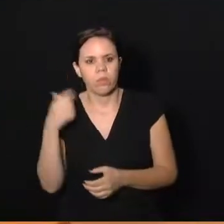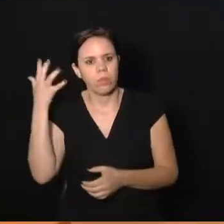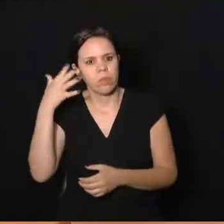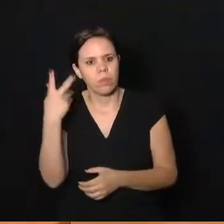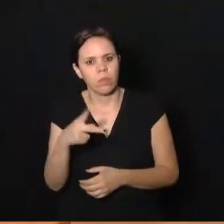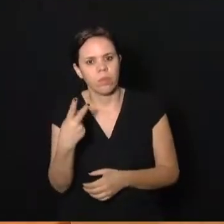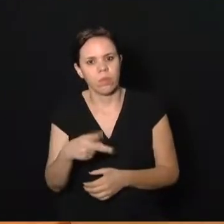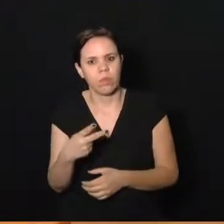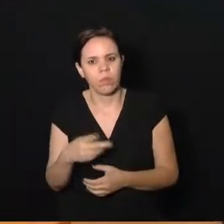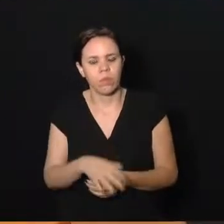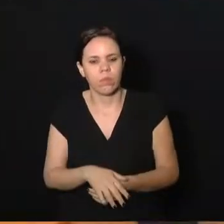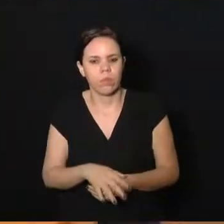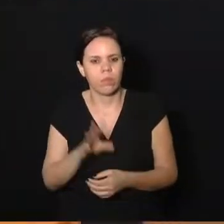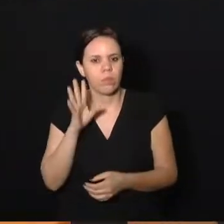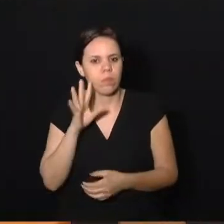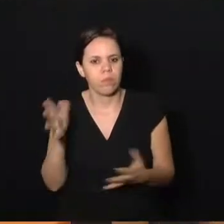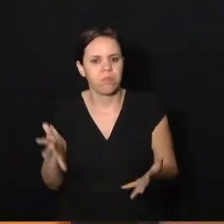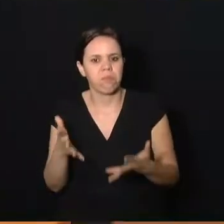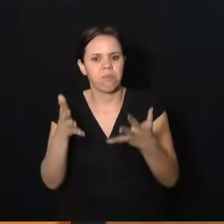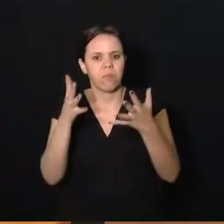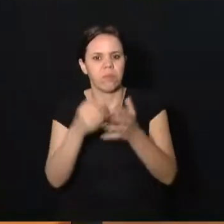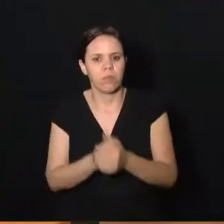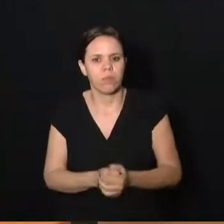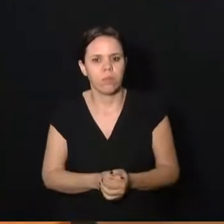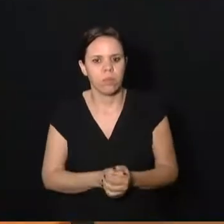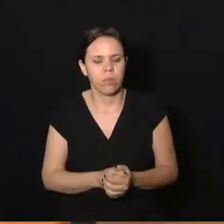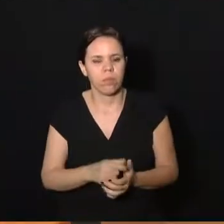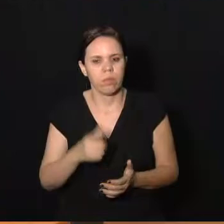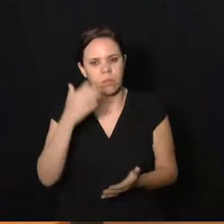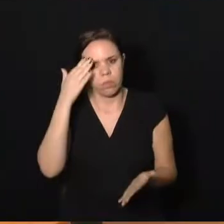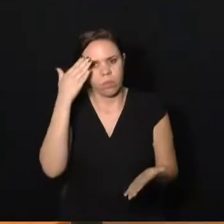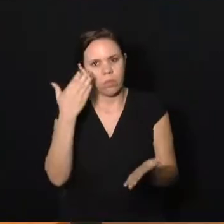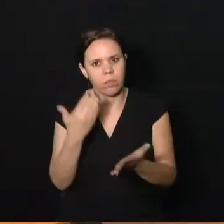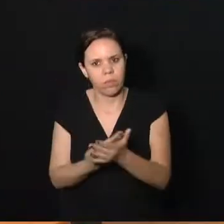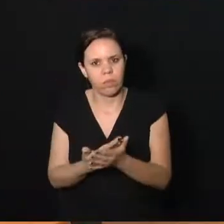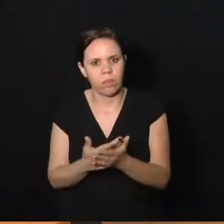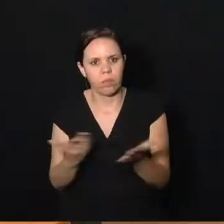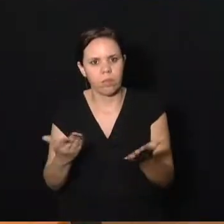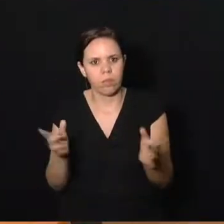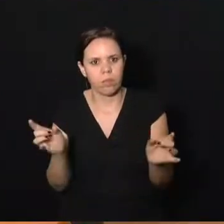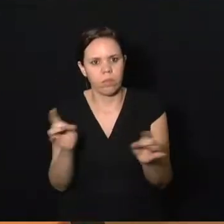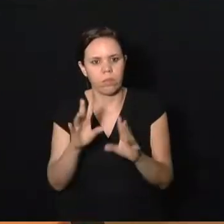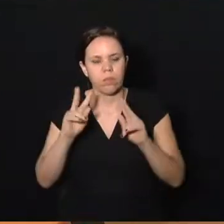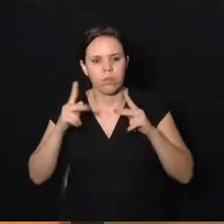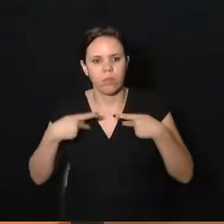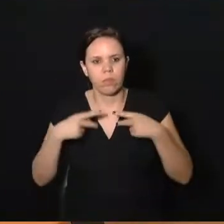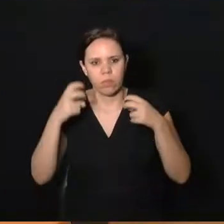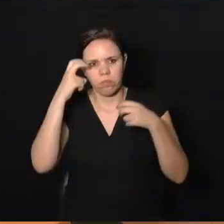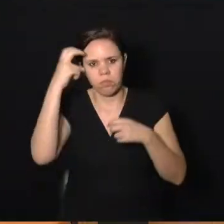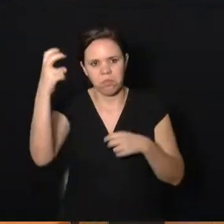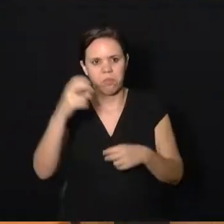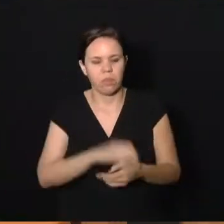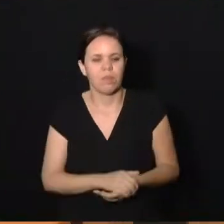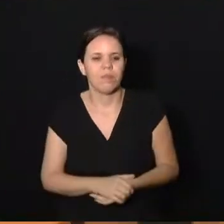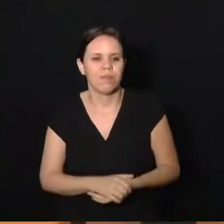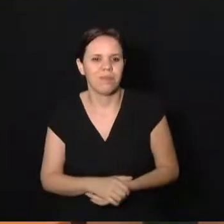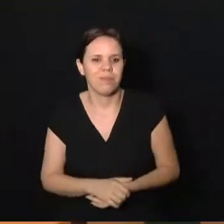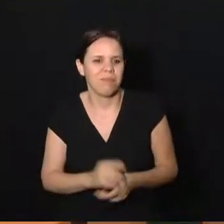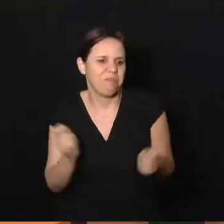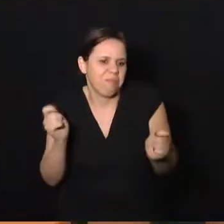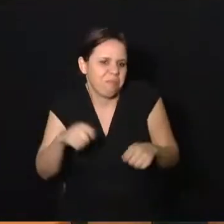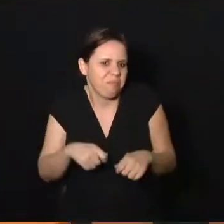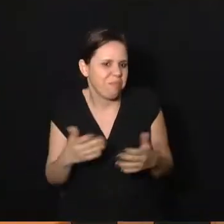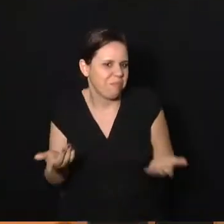palestra, muito enriquecedora. Tenho certeza que saio daqui hoje mais humano e mais inteligente. Não sei se é